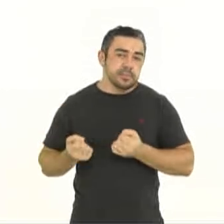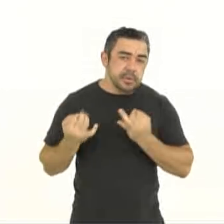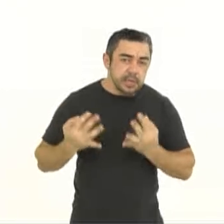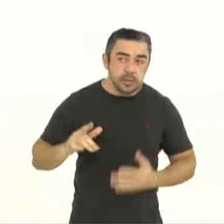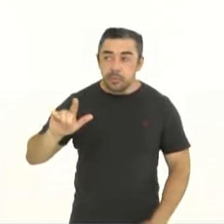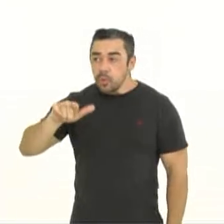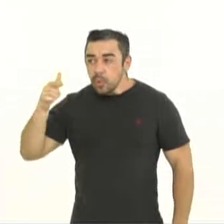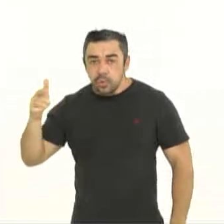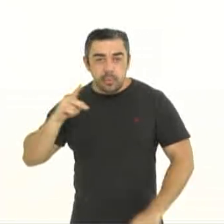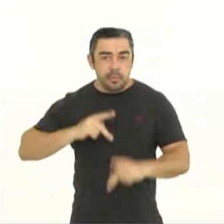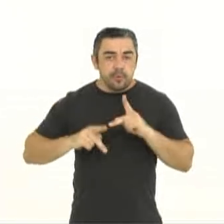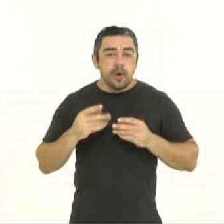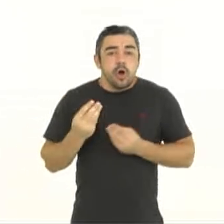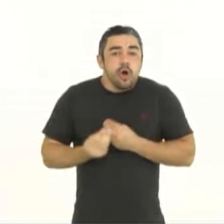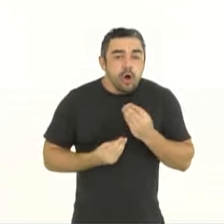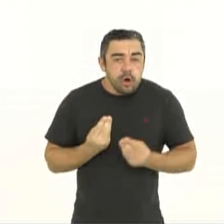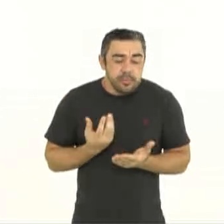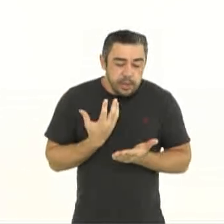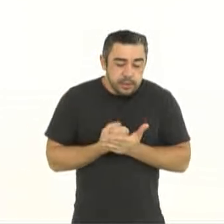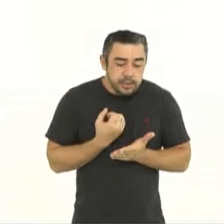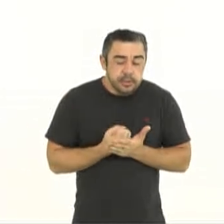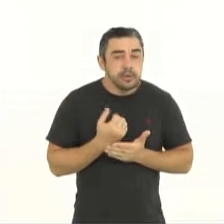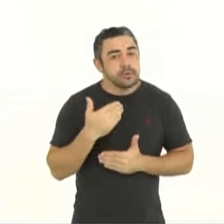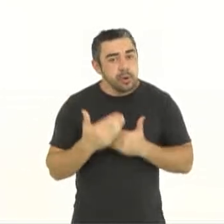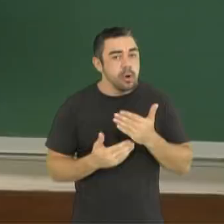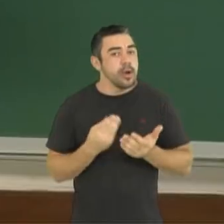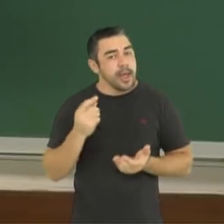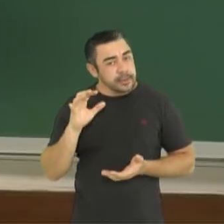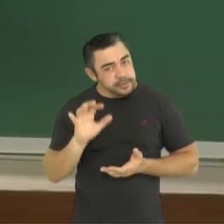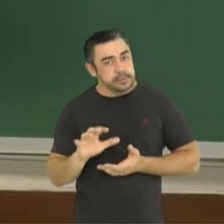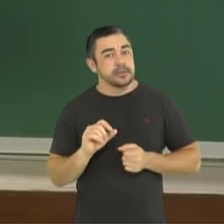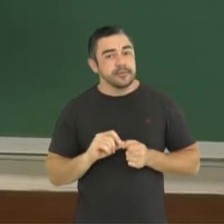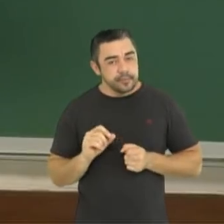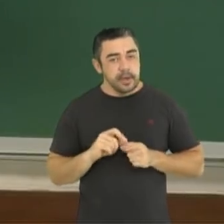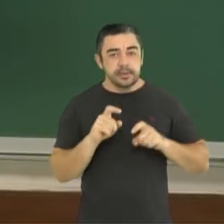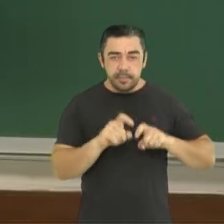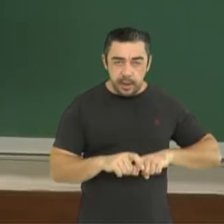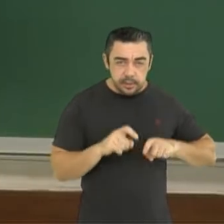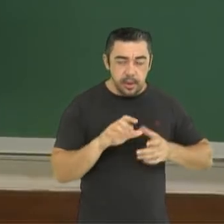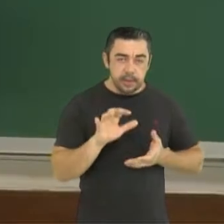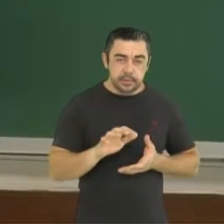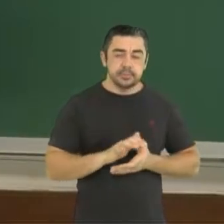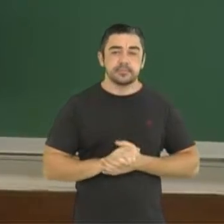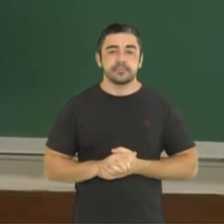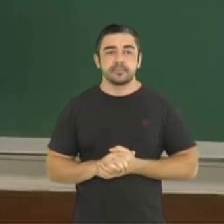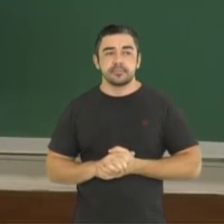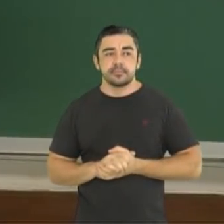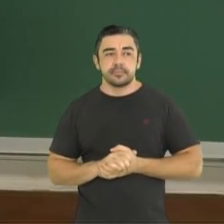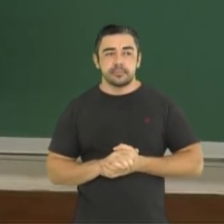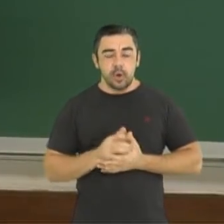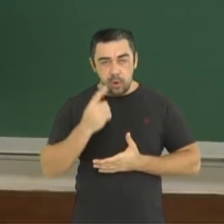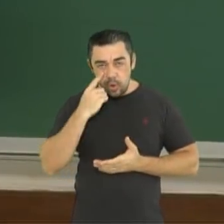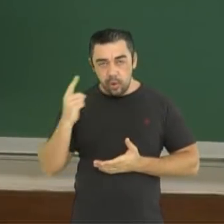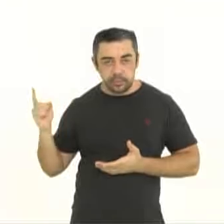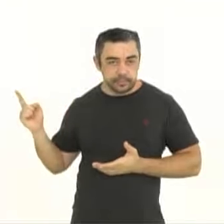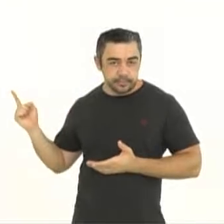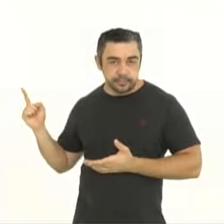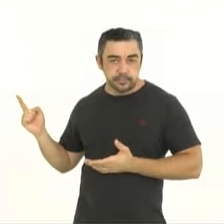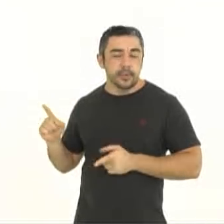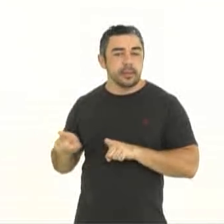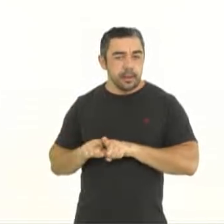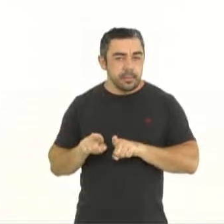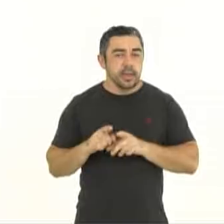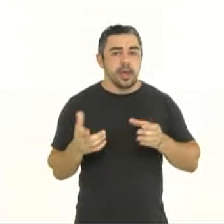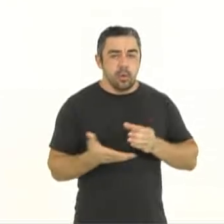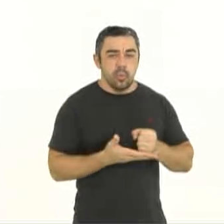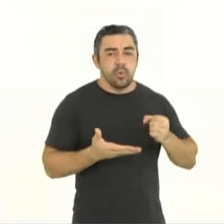próximas gerações, deixando aquilo de legado. Olha, é assim que se faz, desta forma. Olha, né? E a colheita,